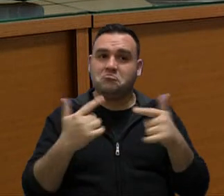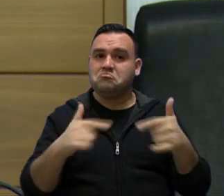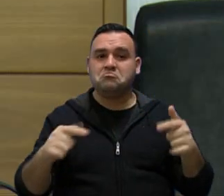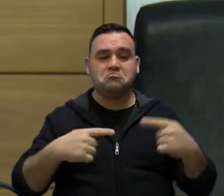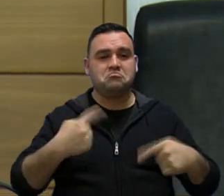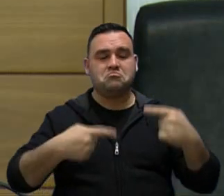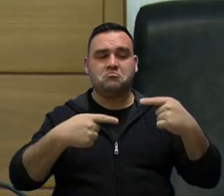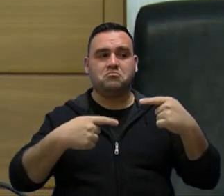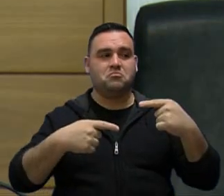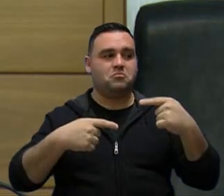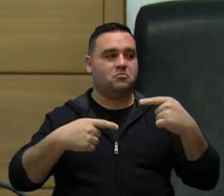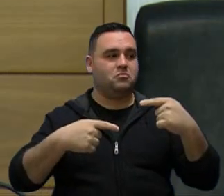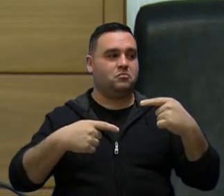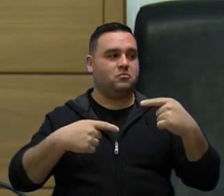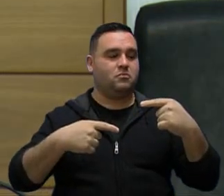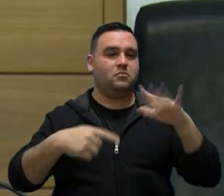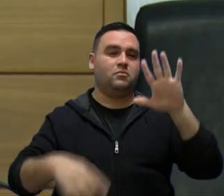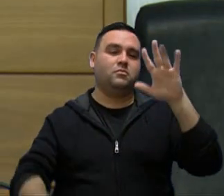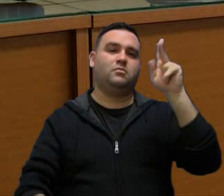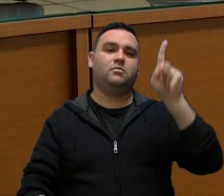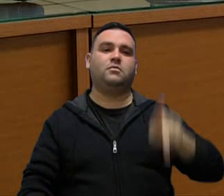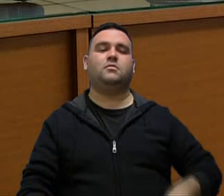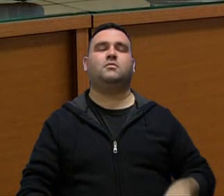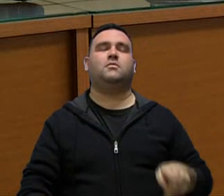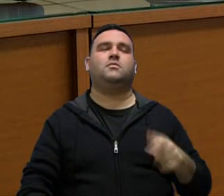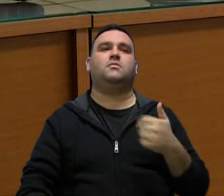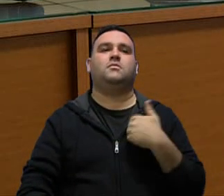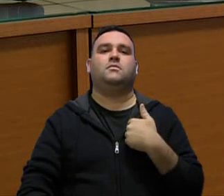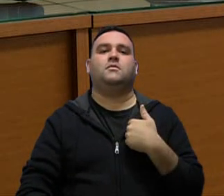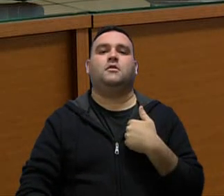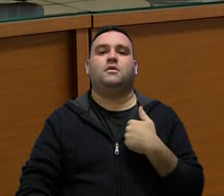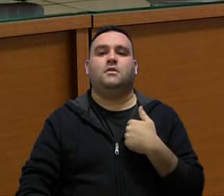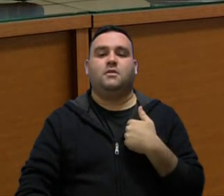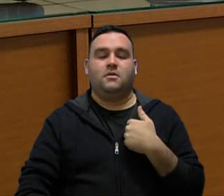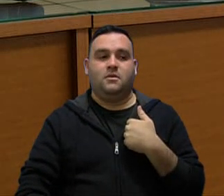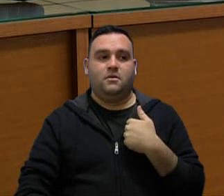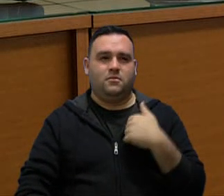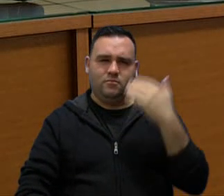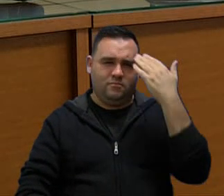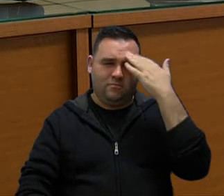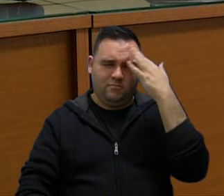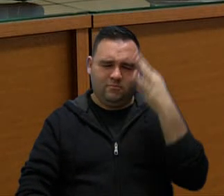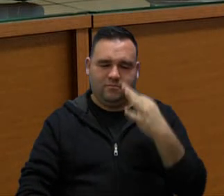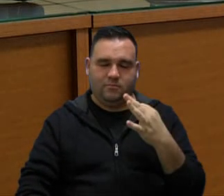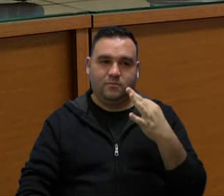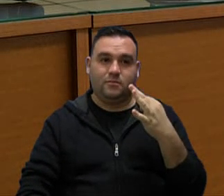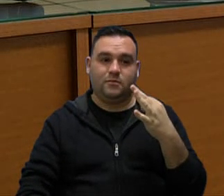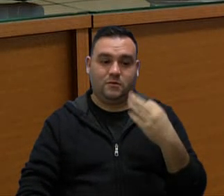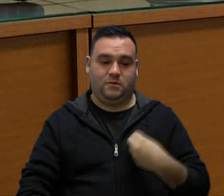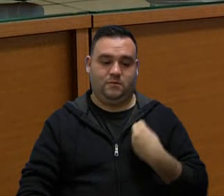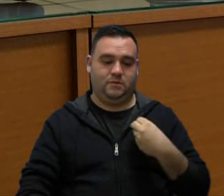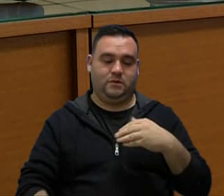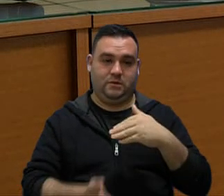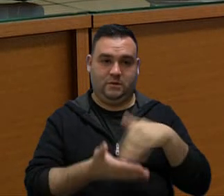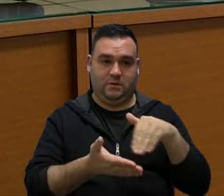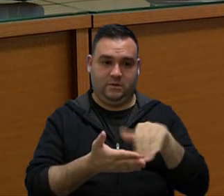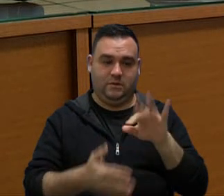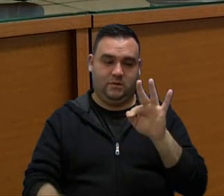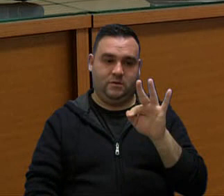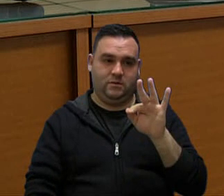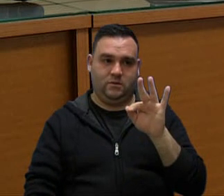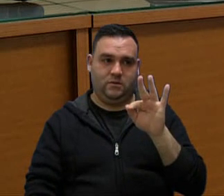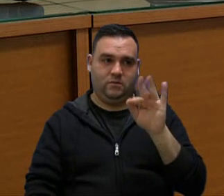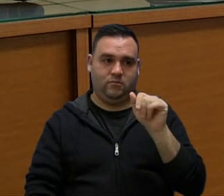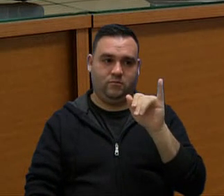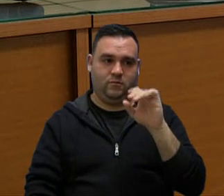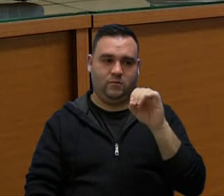odonto mais assuntos a tratar disso o presidente depois eu eu não eu não eu não entendi a presença do secretário fábio